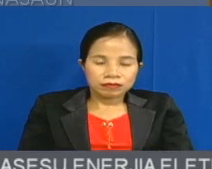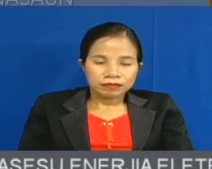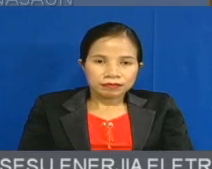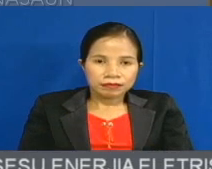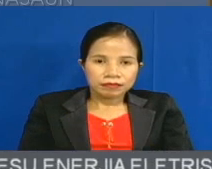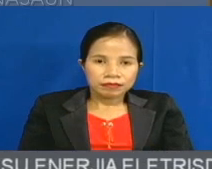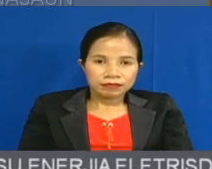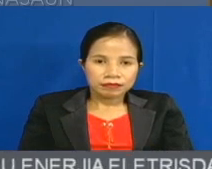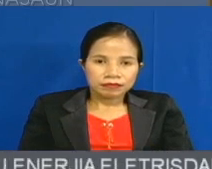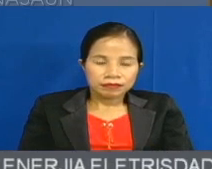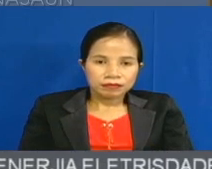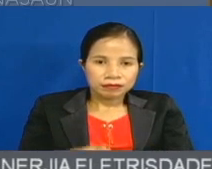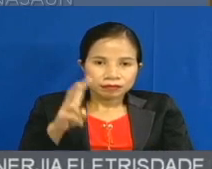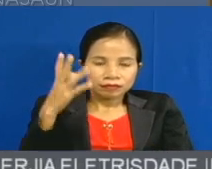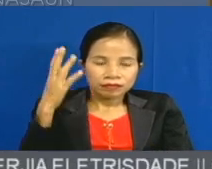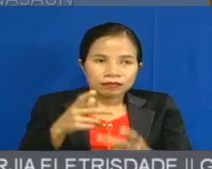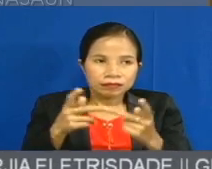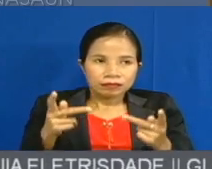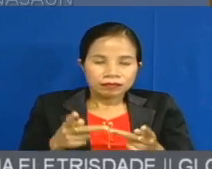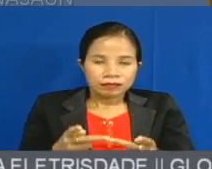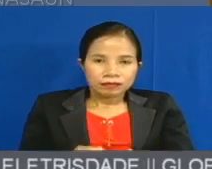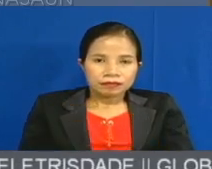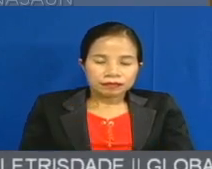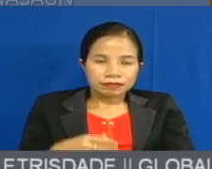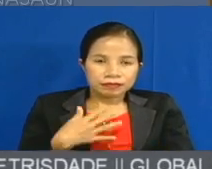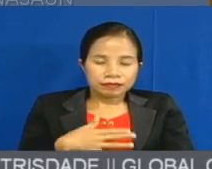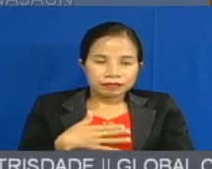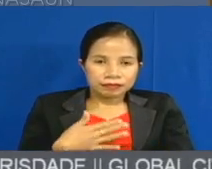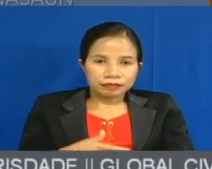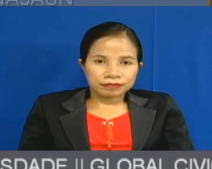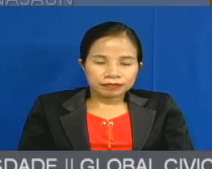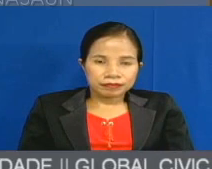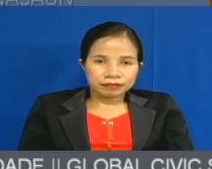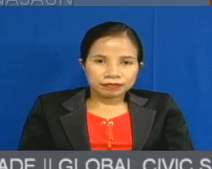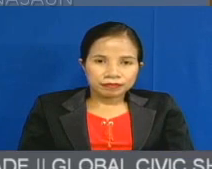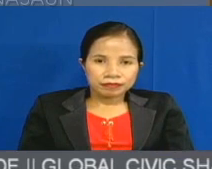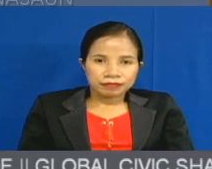Rego, Rocani do Alves e a Tereno. Pelo Ercio e Halfabor.